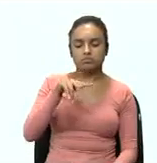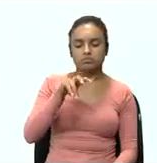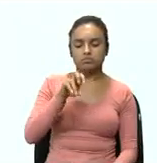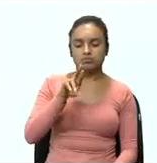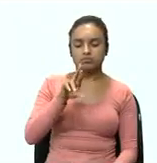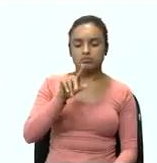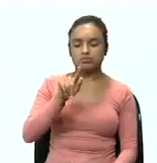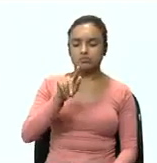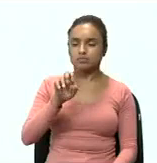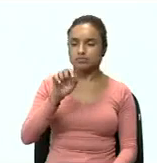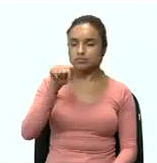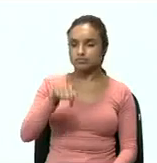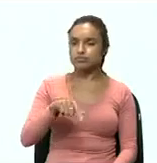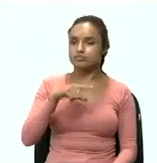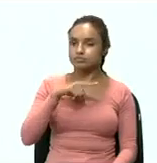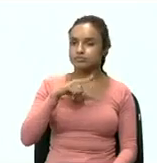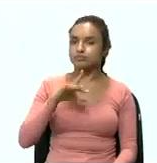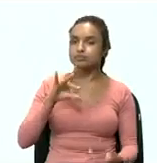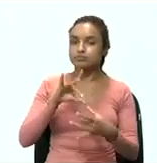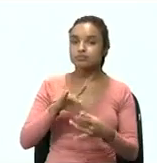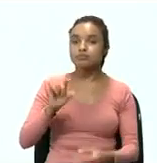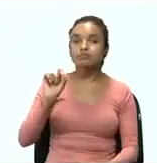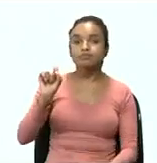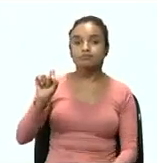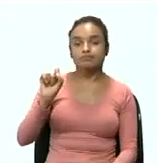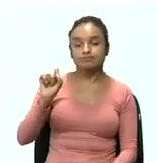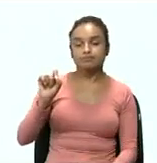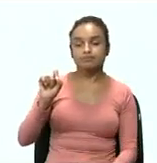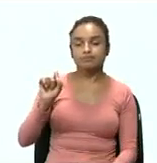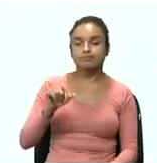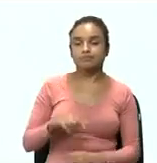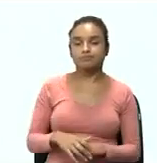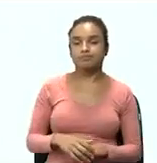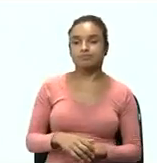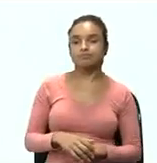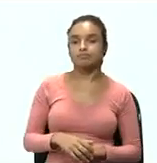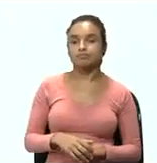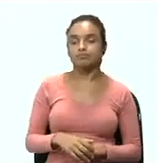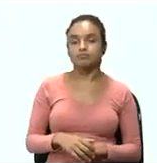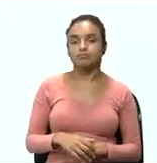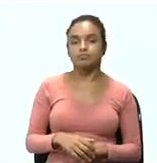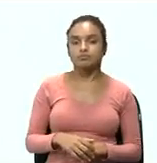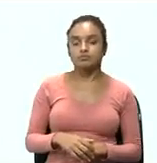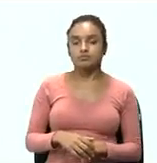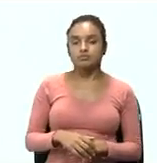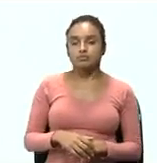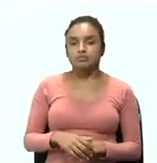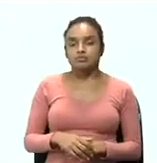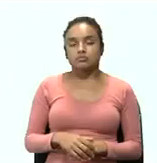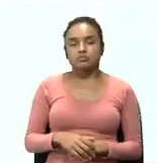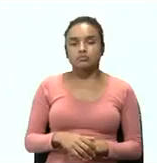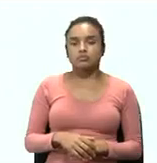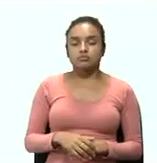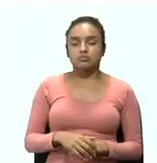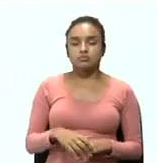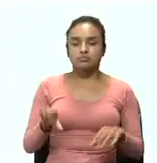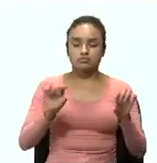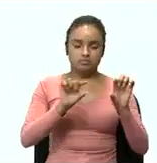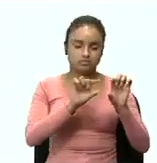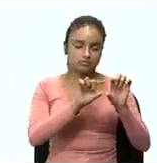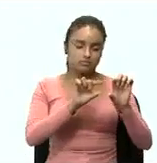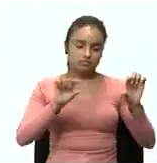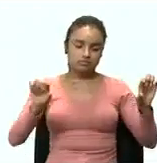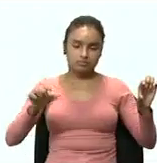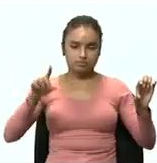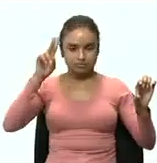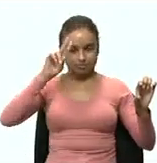certo? Isso implica, o que isso vai implicar? Que a série que nós estávamos trabalhando desde o